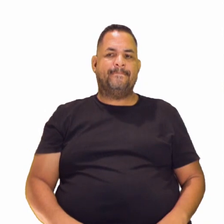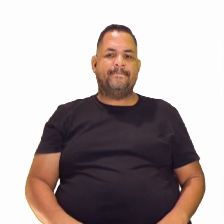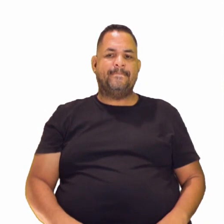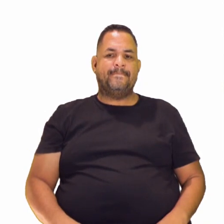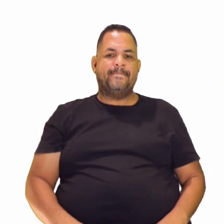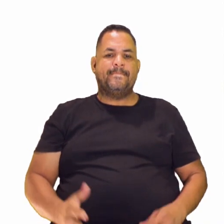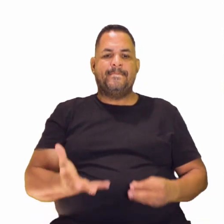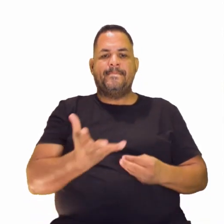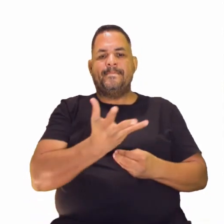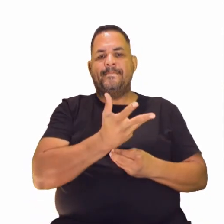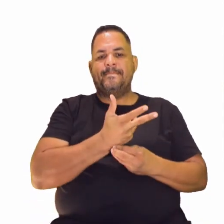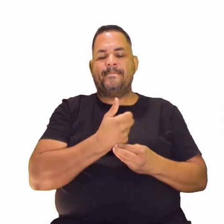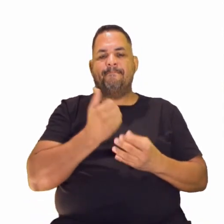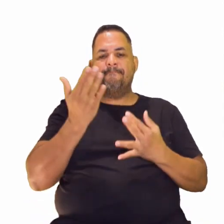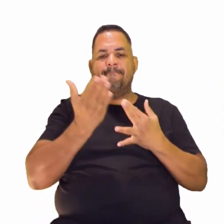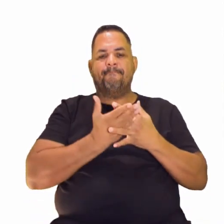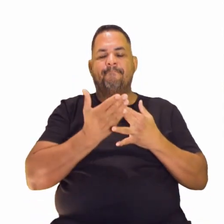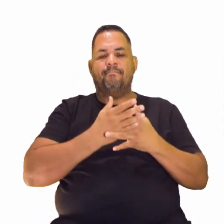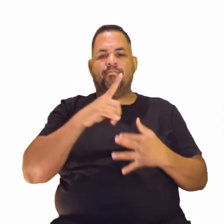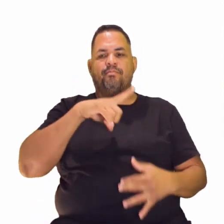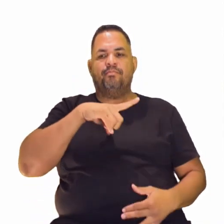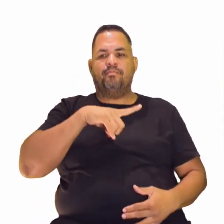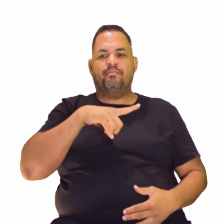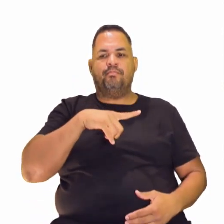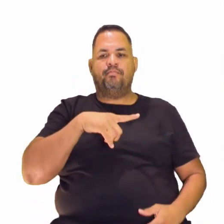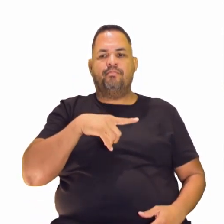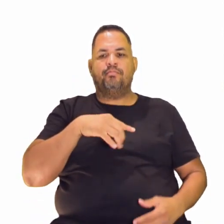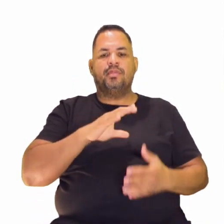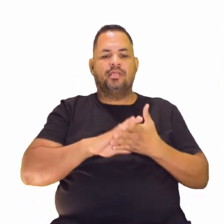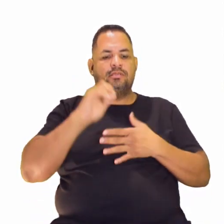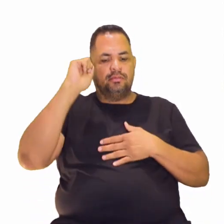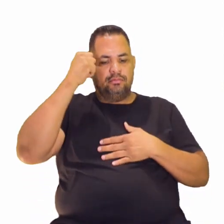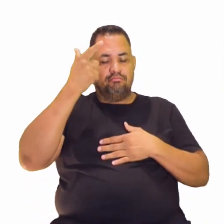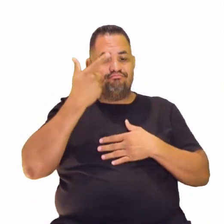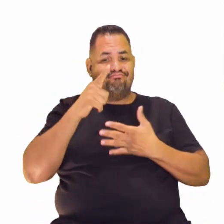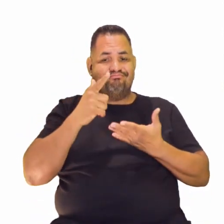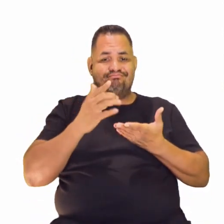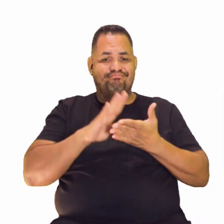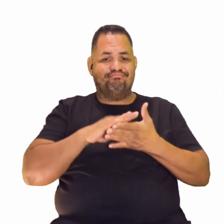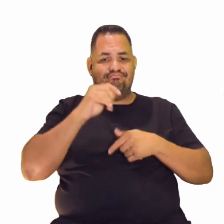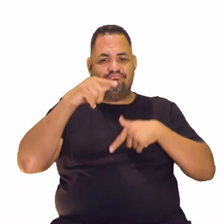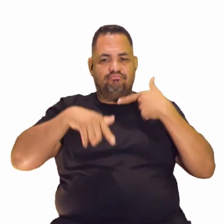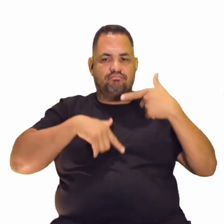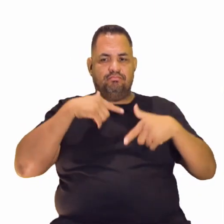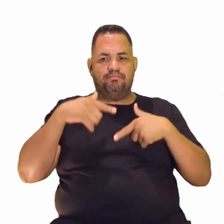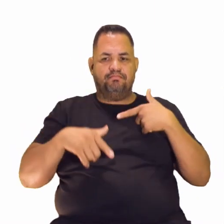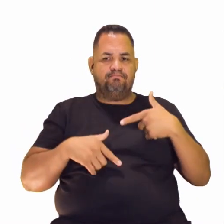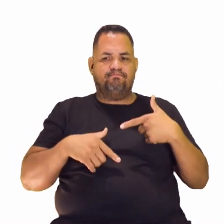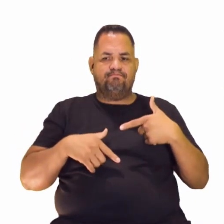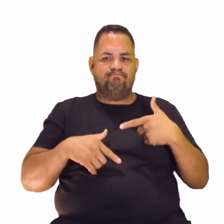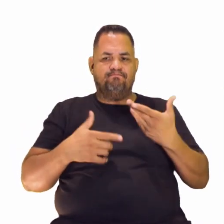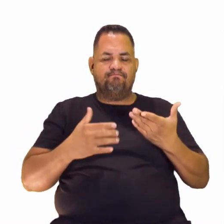a arte barroca, temos também artistas negros, mas não temos trabalhos